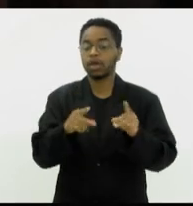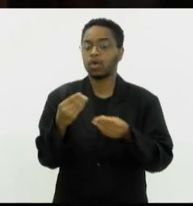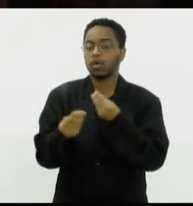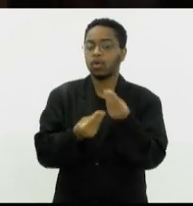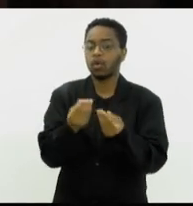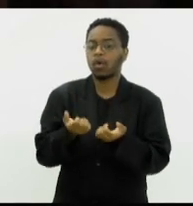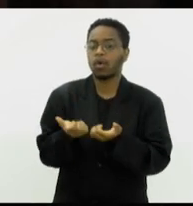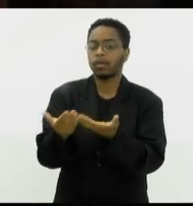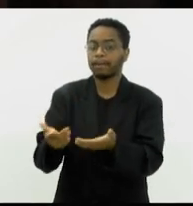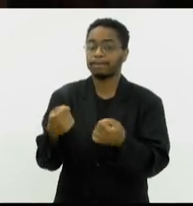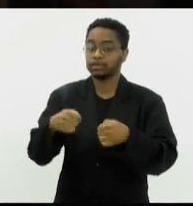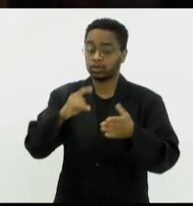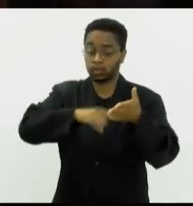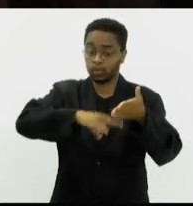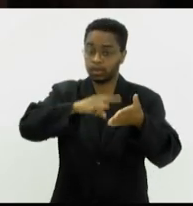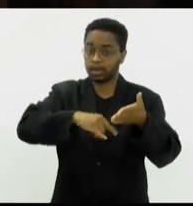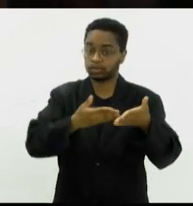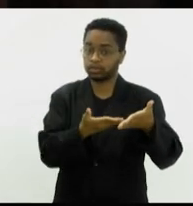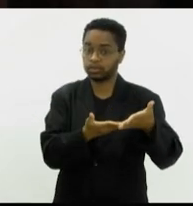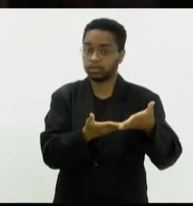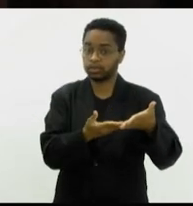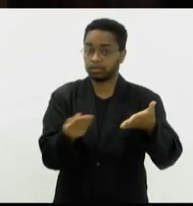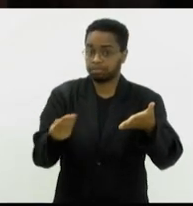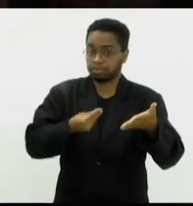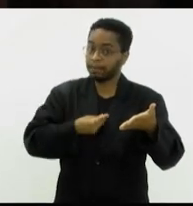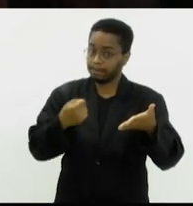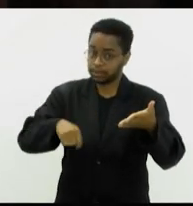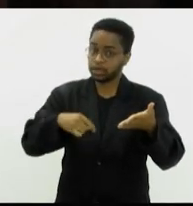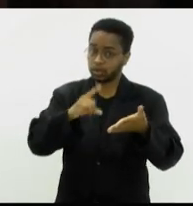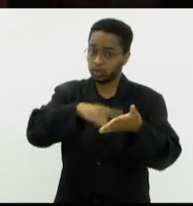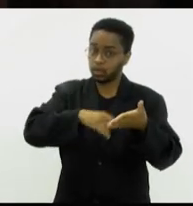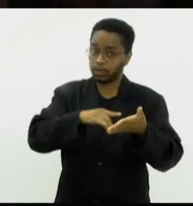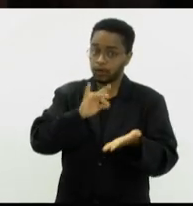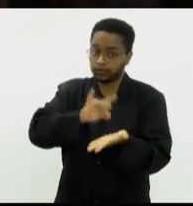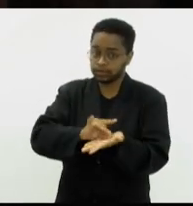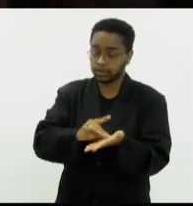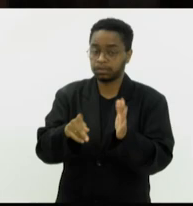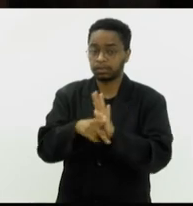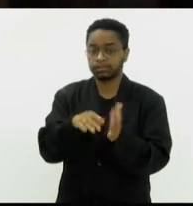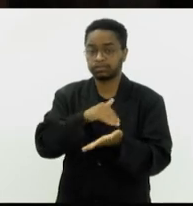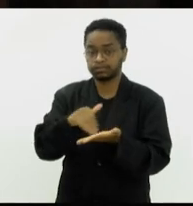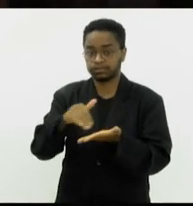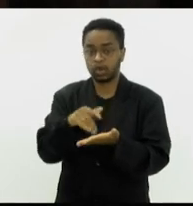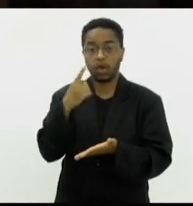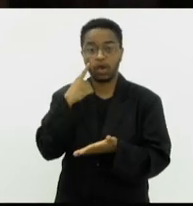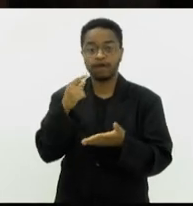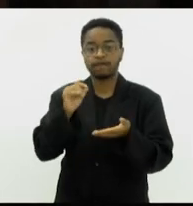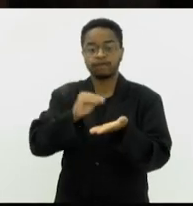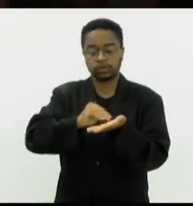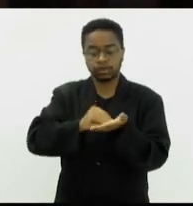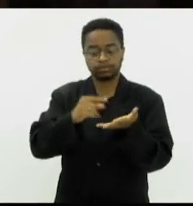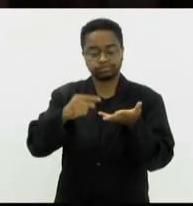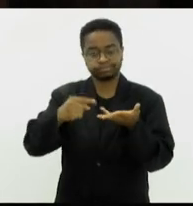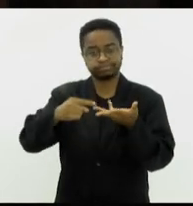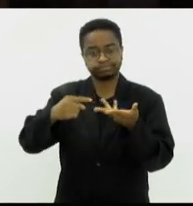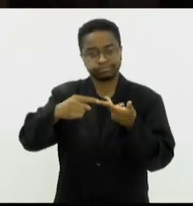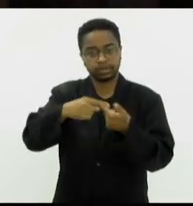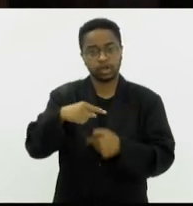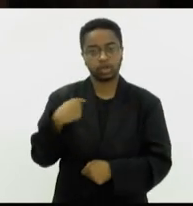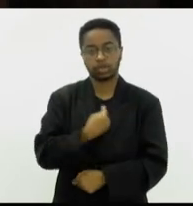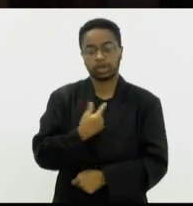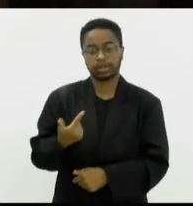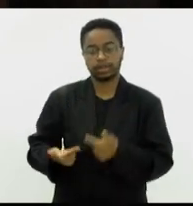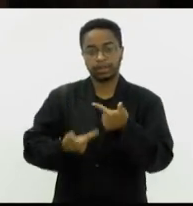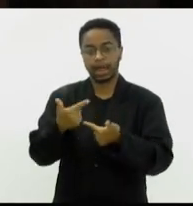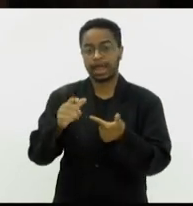servidor eu tenho que ter um documento na minha mão o documento oficial vindo de lado lá da secretaria ó tá faltando isso estamos trabalhando com essa realidade